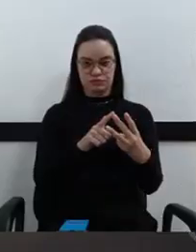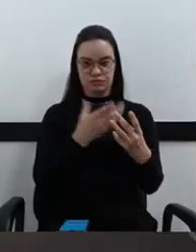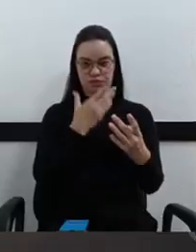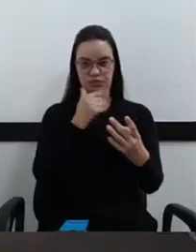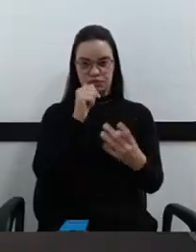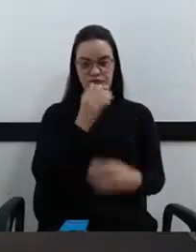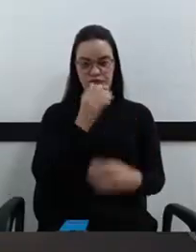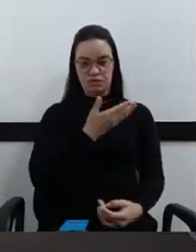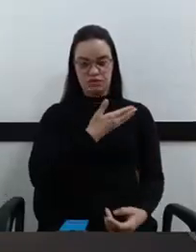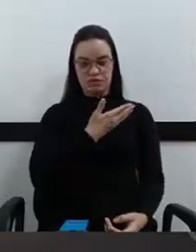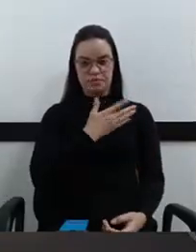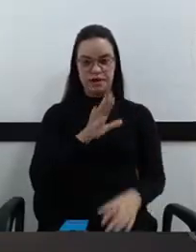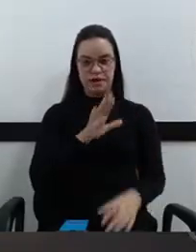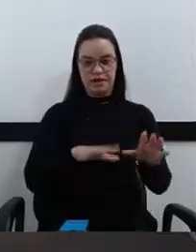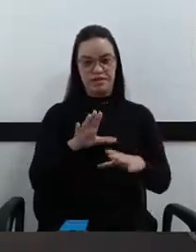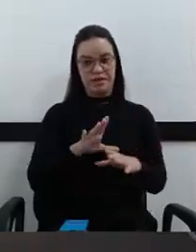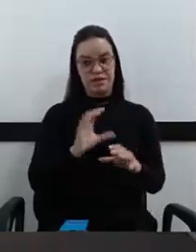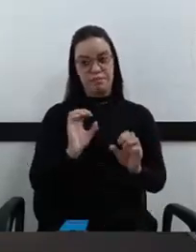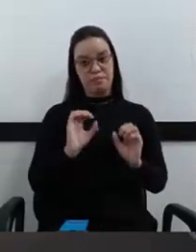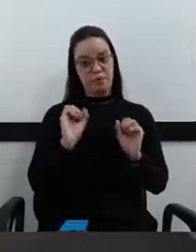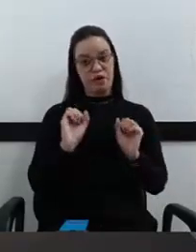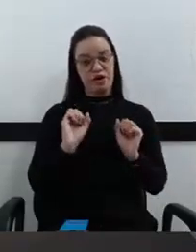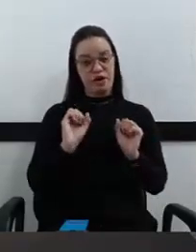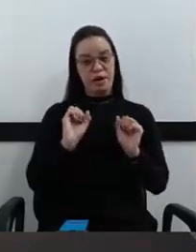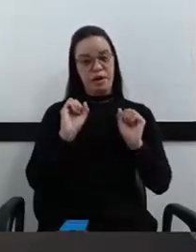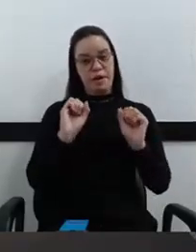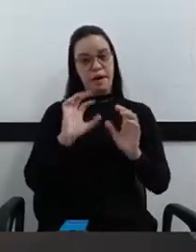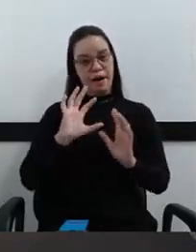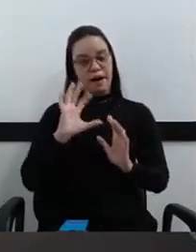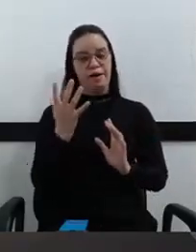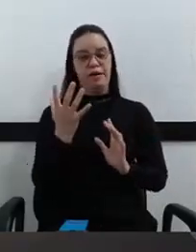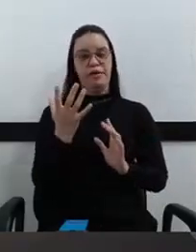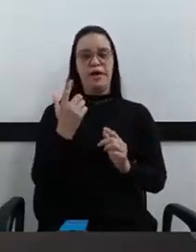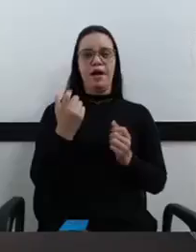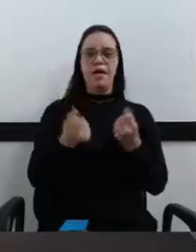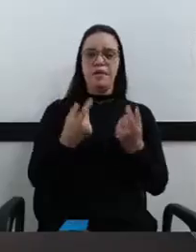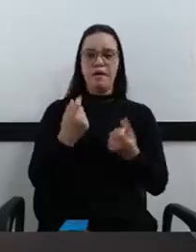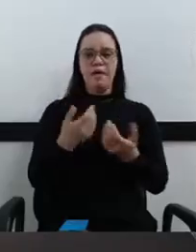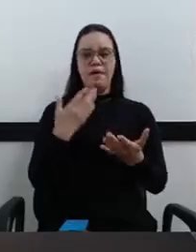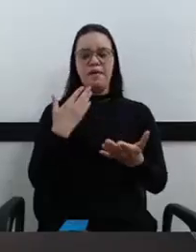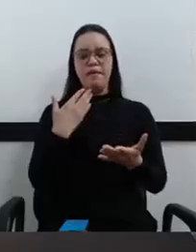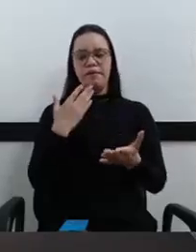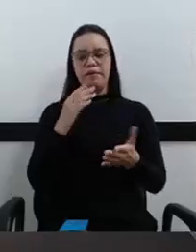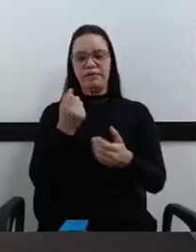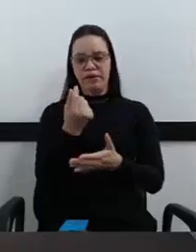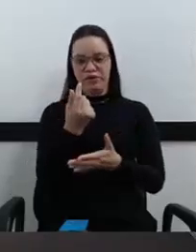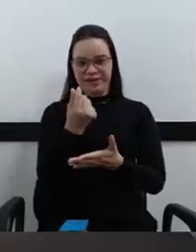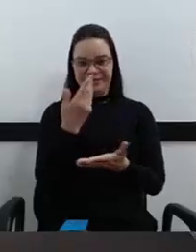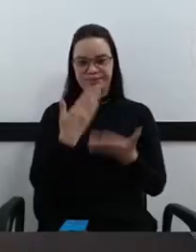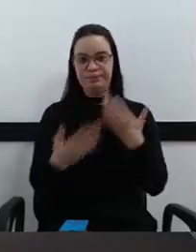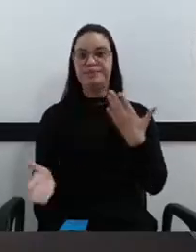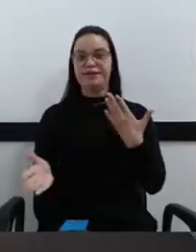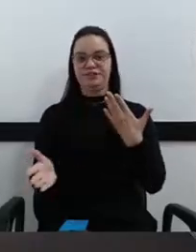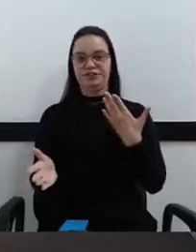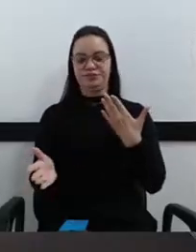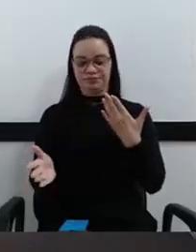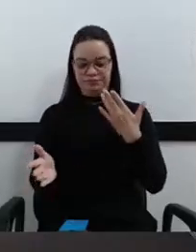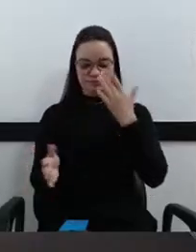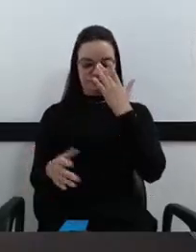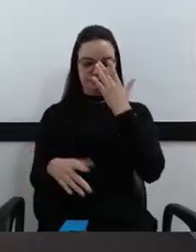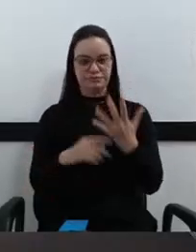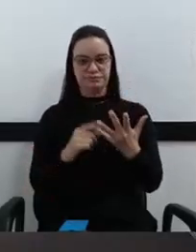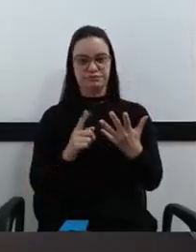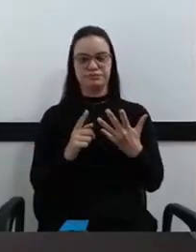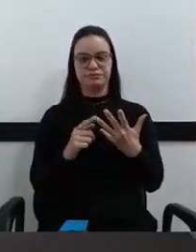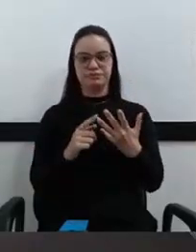podem ter alguma situação que eles percam, né, a remuneração do pagamento. Veja, existem dois cenários possíveis. O primeiro é a PEC vedar